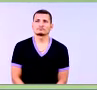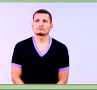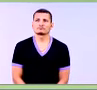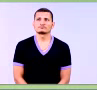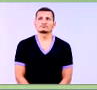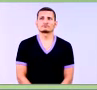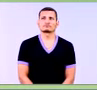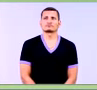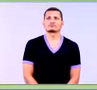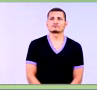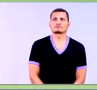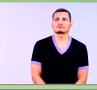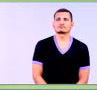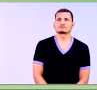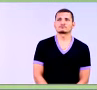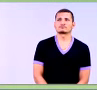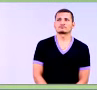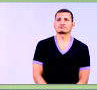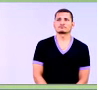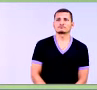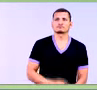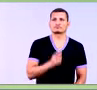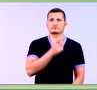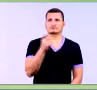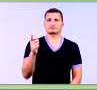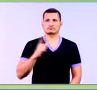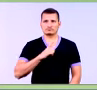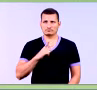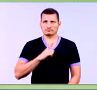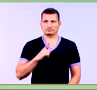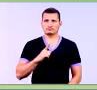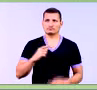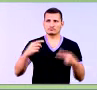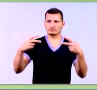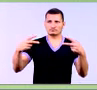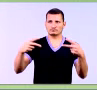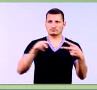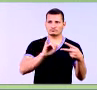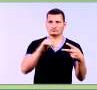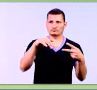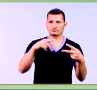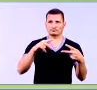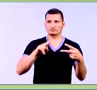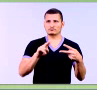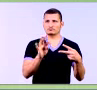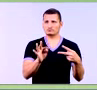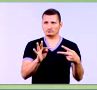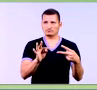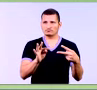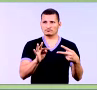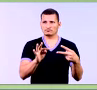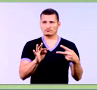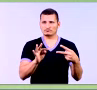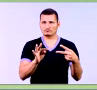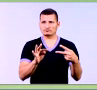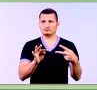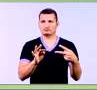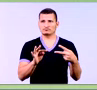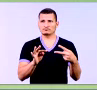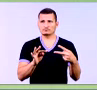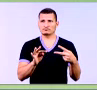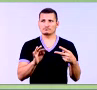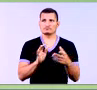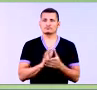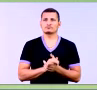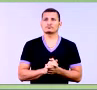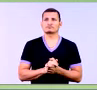Considerando que vocês têm em tela um input do tipo text, que cria um elemento de entrada